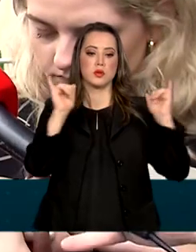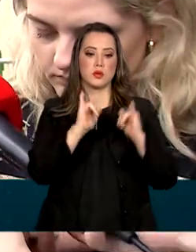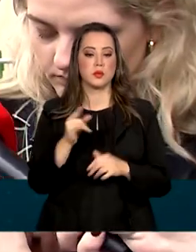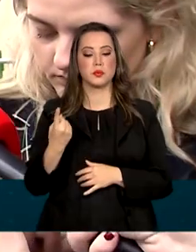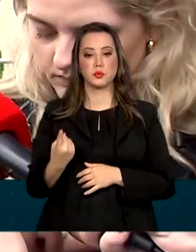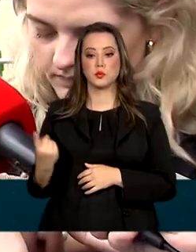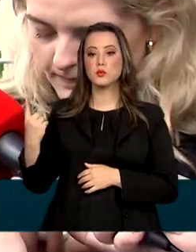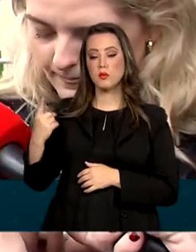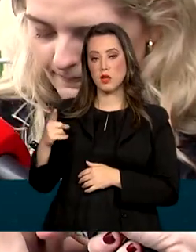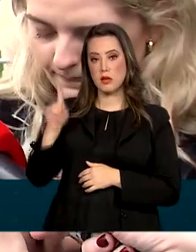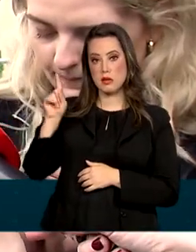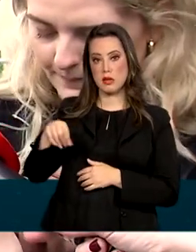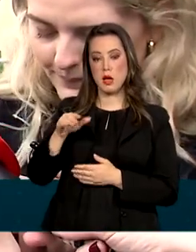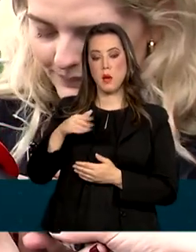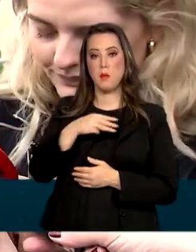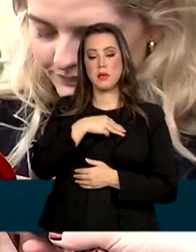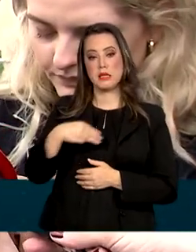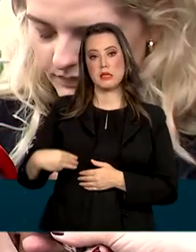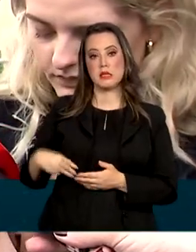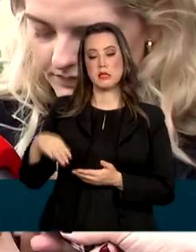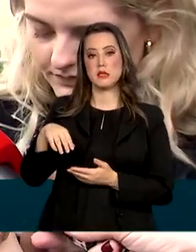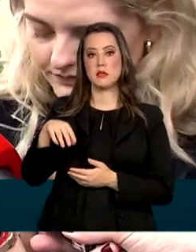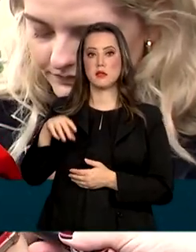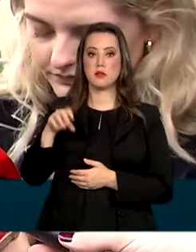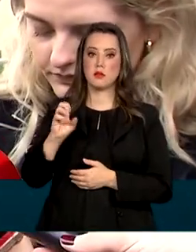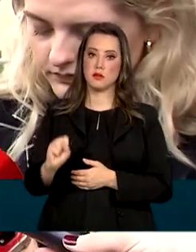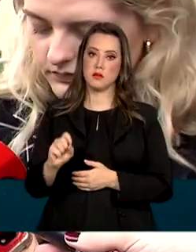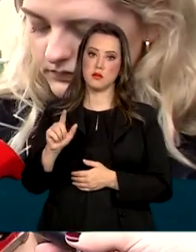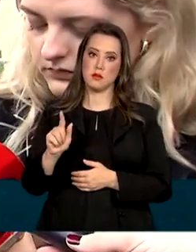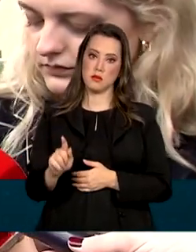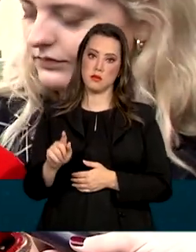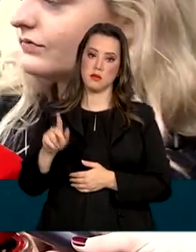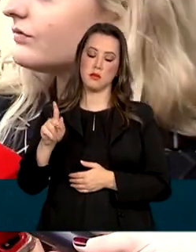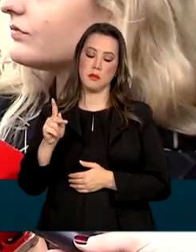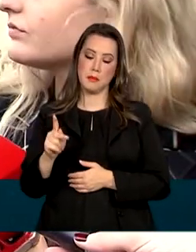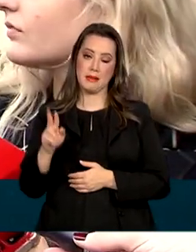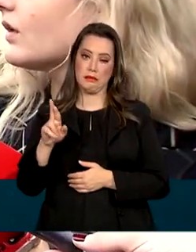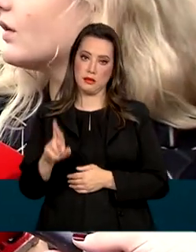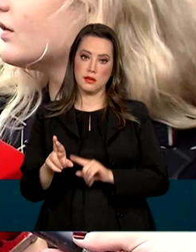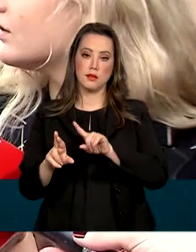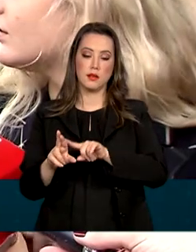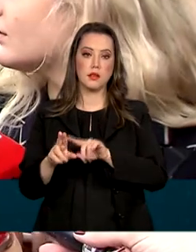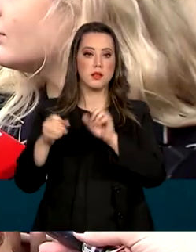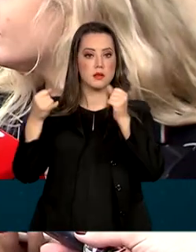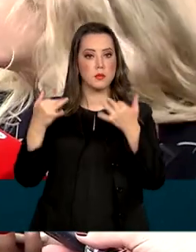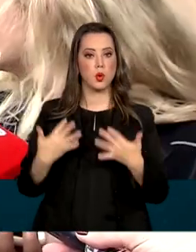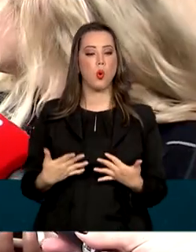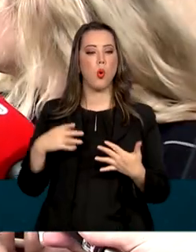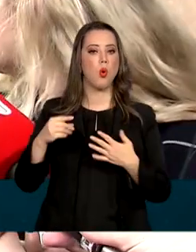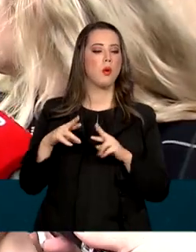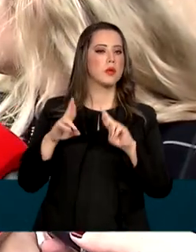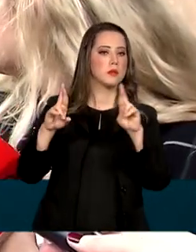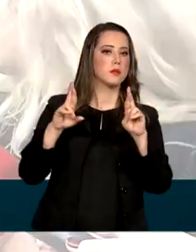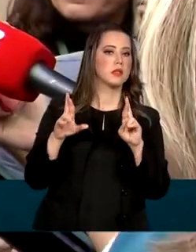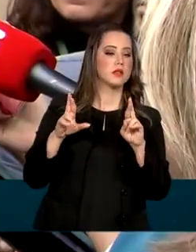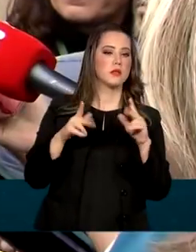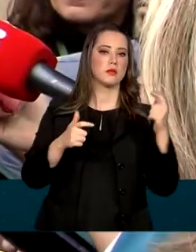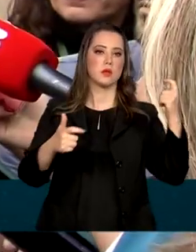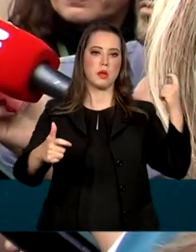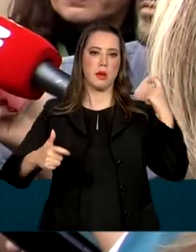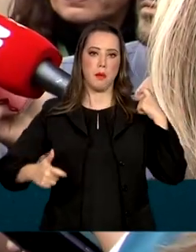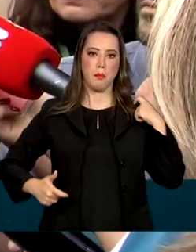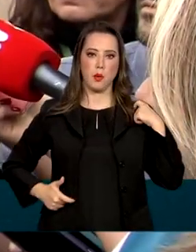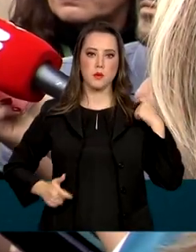como ministro da Secretaria-Geral da Presidência da República, Márcio Macedo comentou a expectativa com a posse. Tem